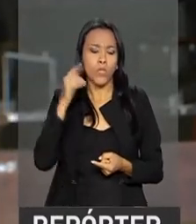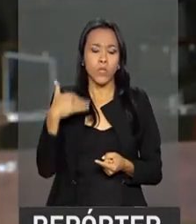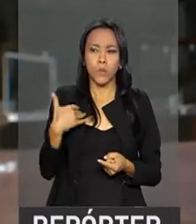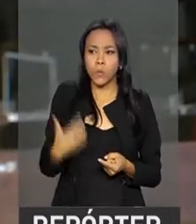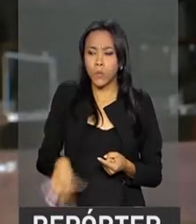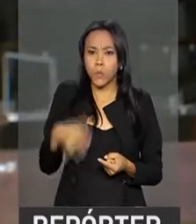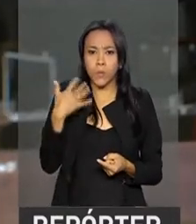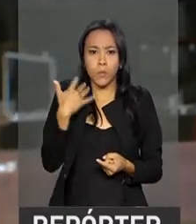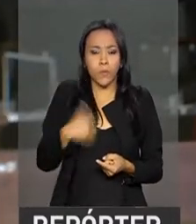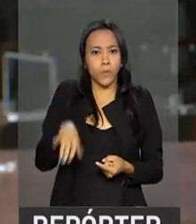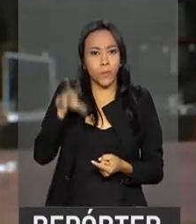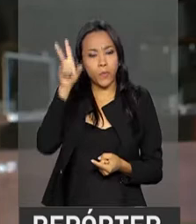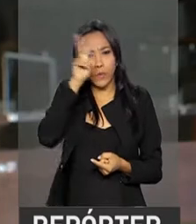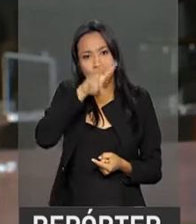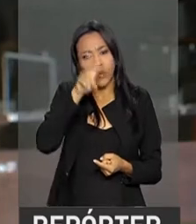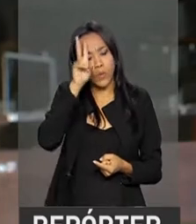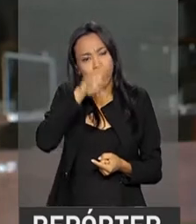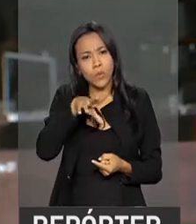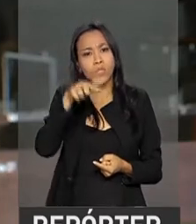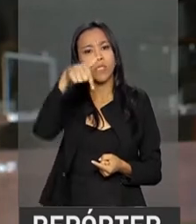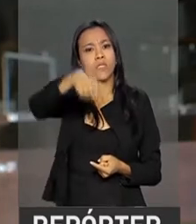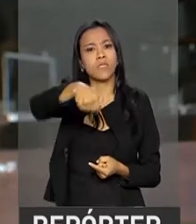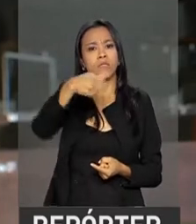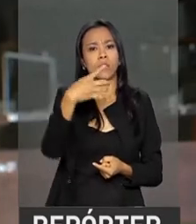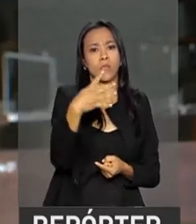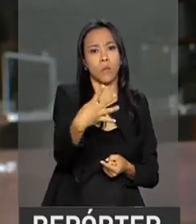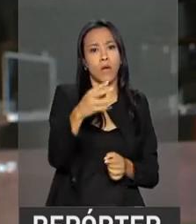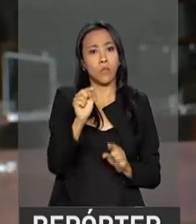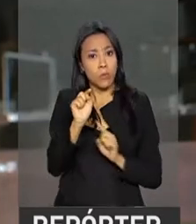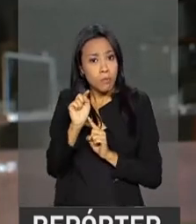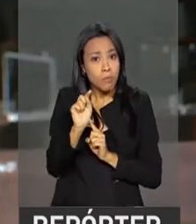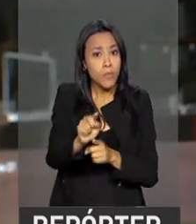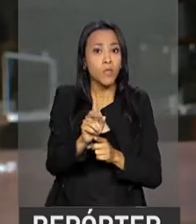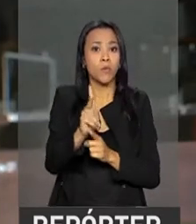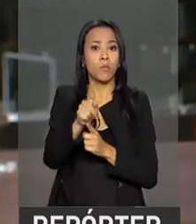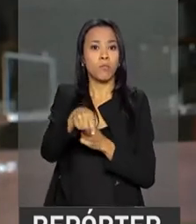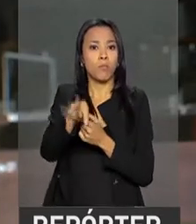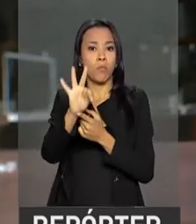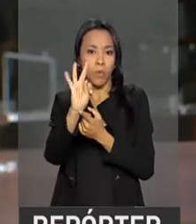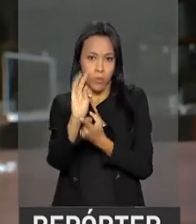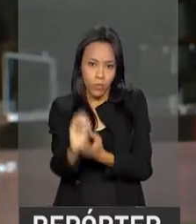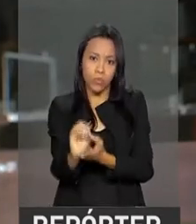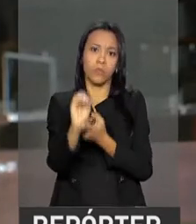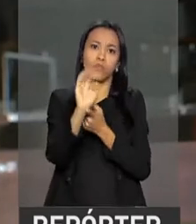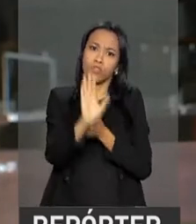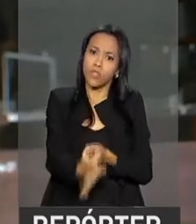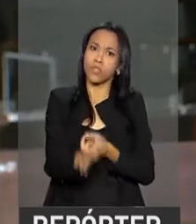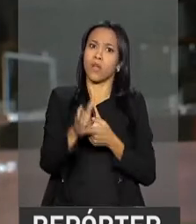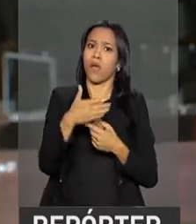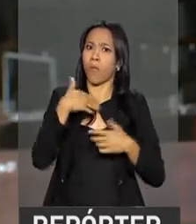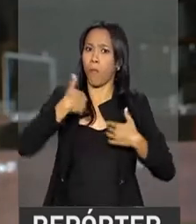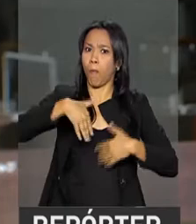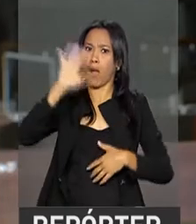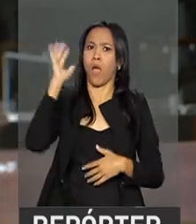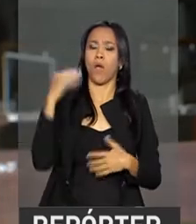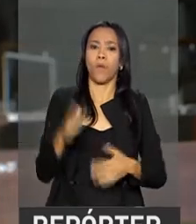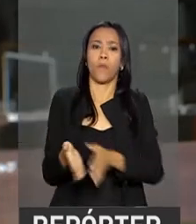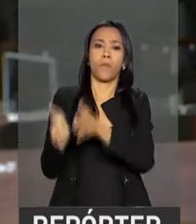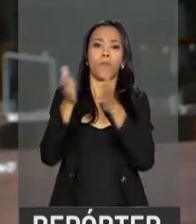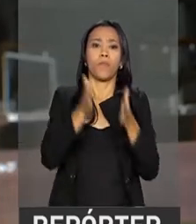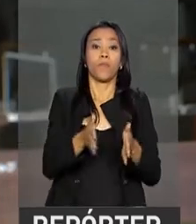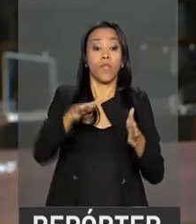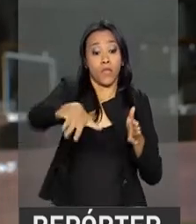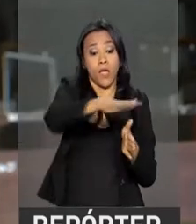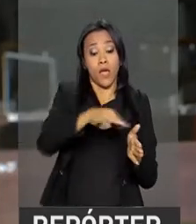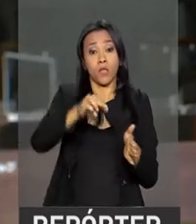nível histórico, superou 74 mil pontos, o maior nível já registrado. O mercado financeiro também,